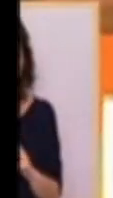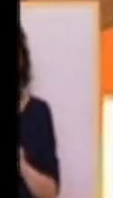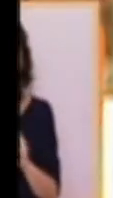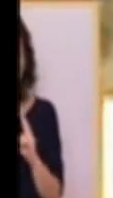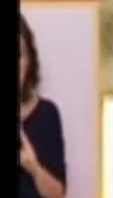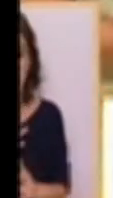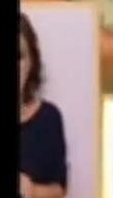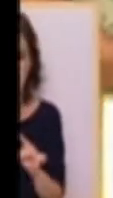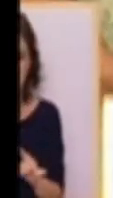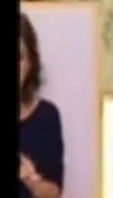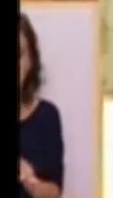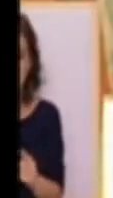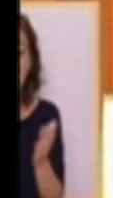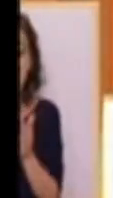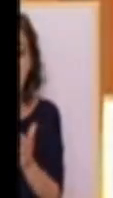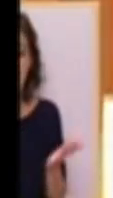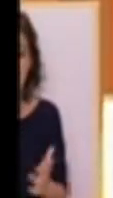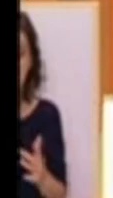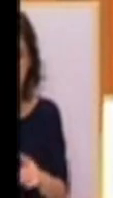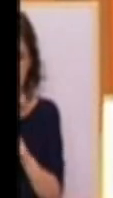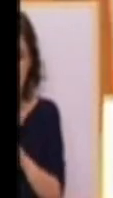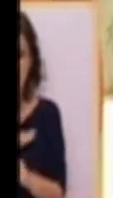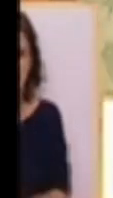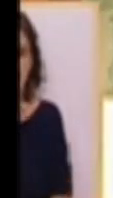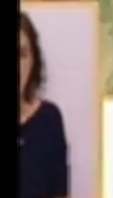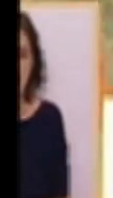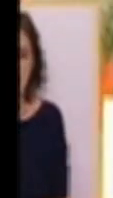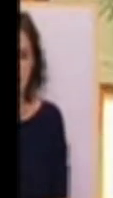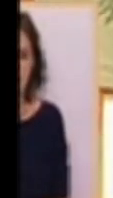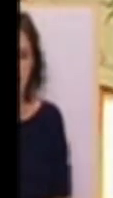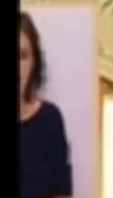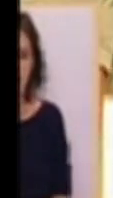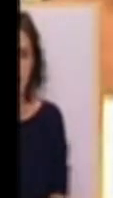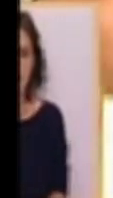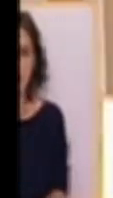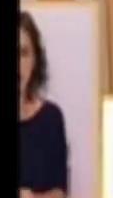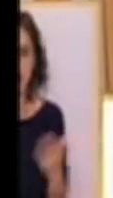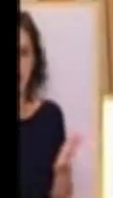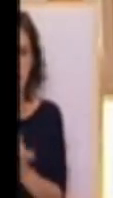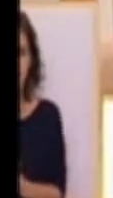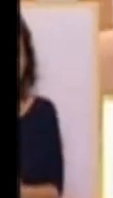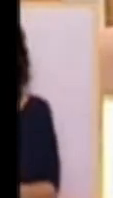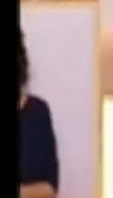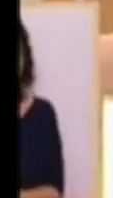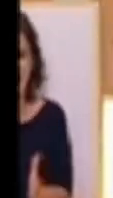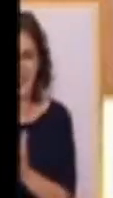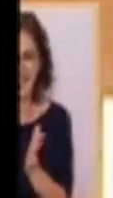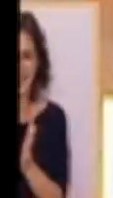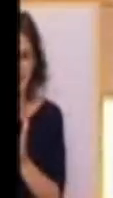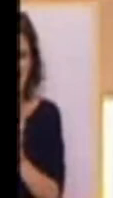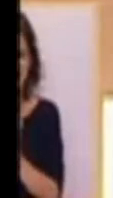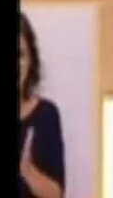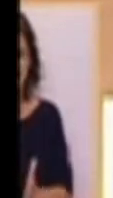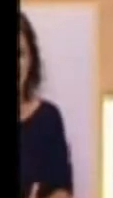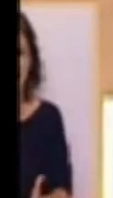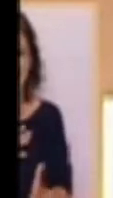tempo e eu gosto muito, muito dela. Um grande aplauso para a grande e minha querida amiga Vanessa Silva! Yeah. Ai, meu Deus!